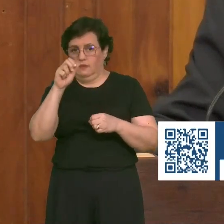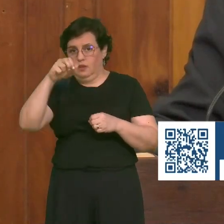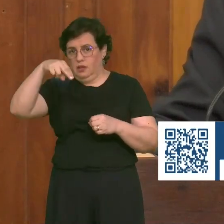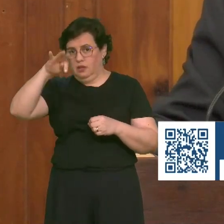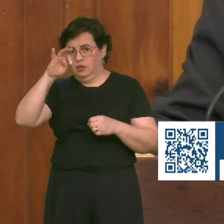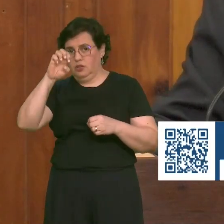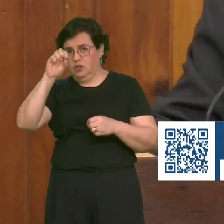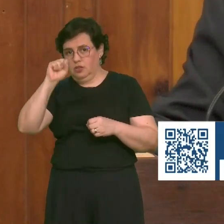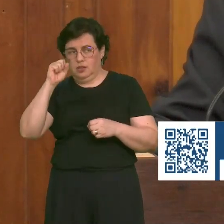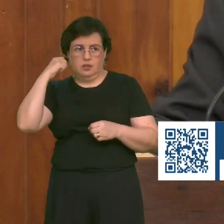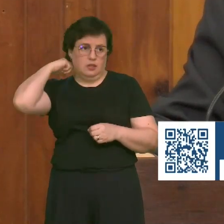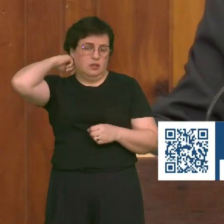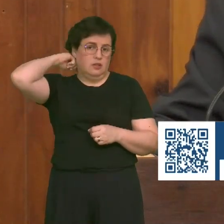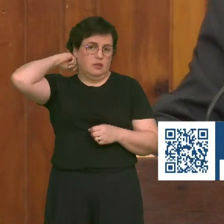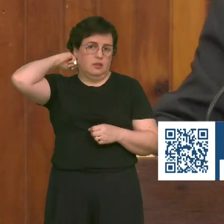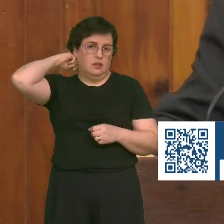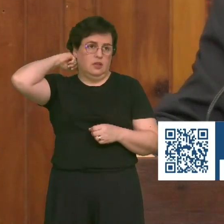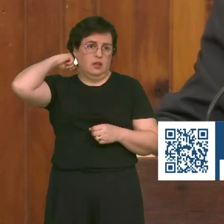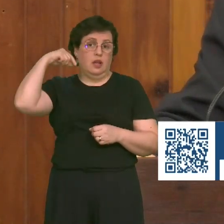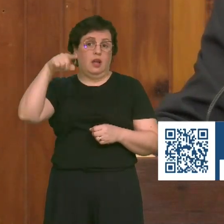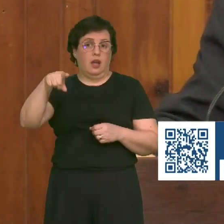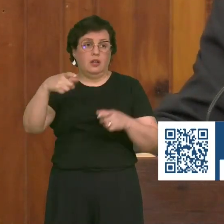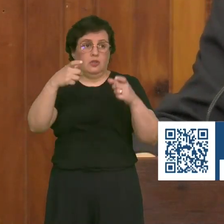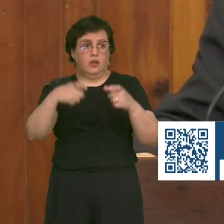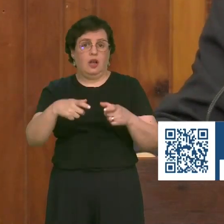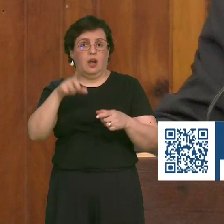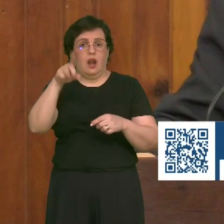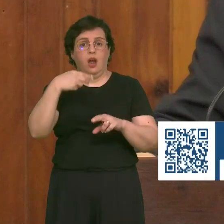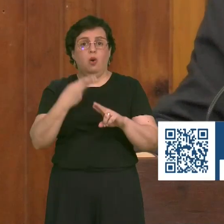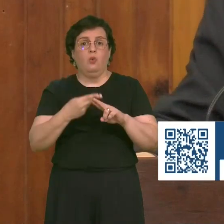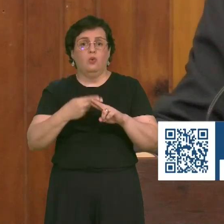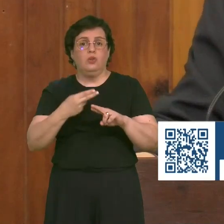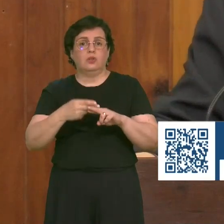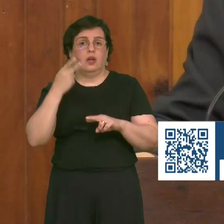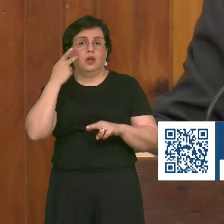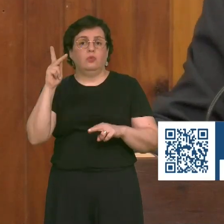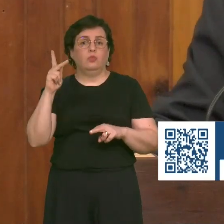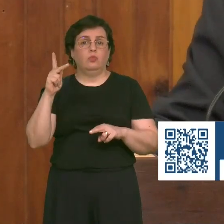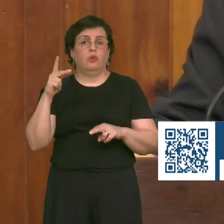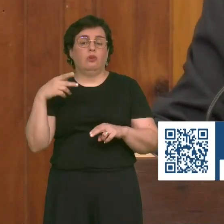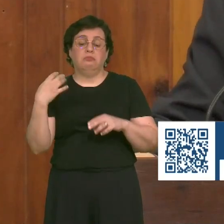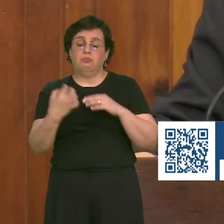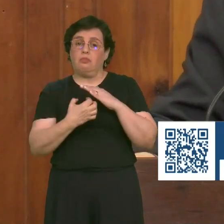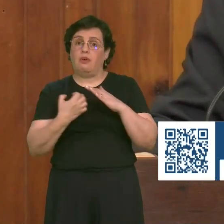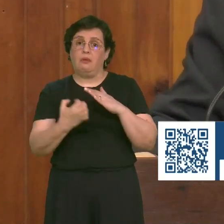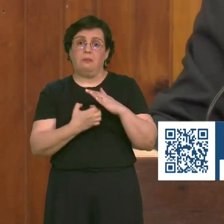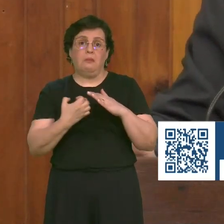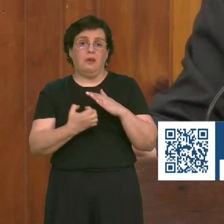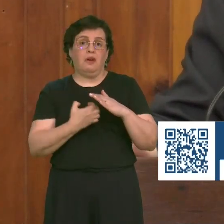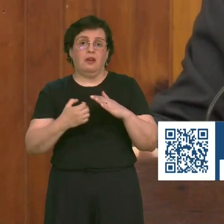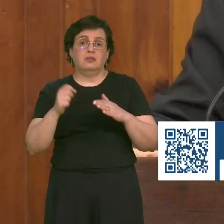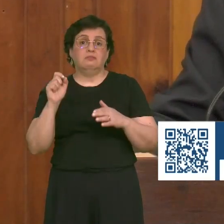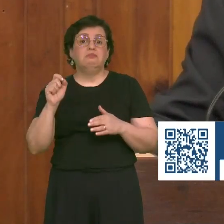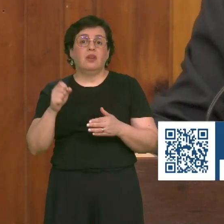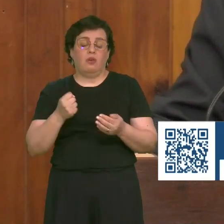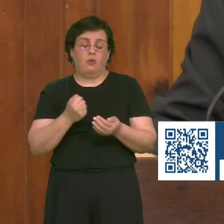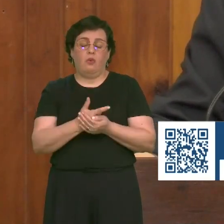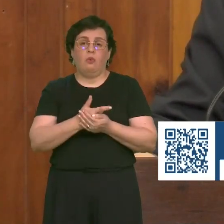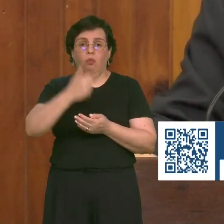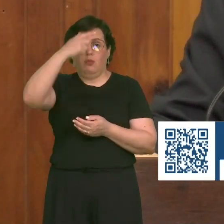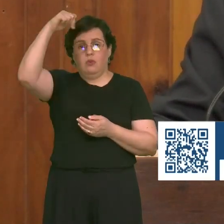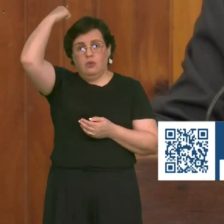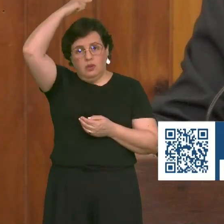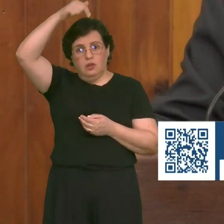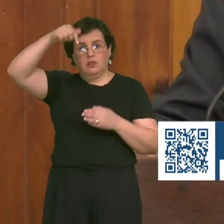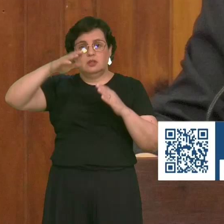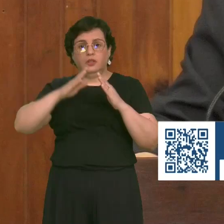ela ela é simplesmente utilizada por um empreendedor que comprou a santa casa